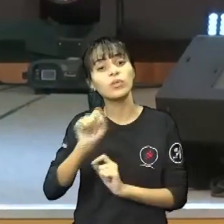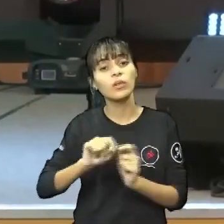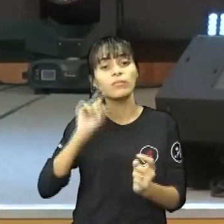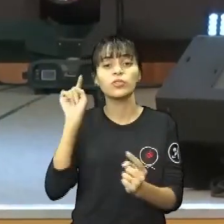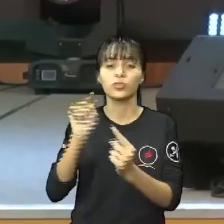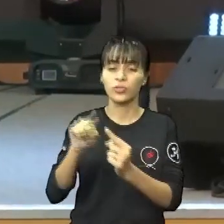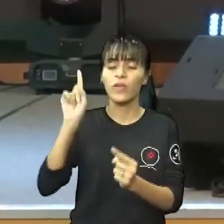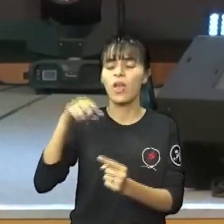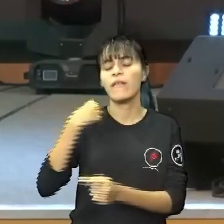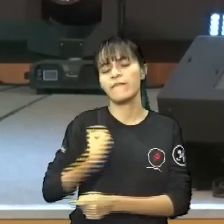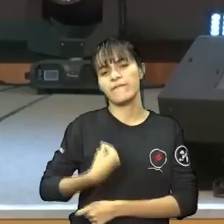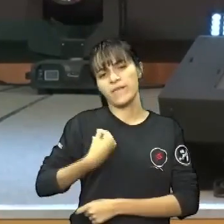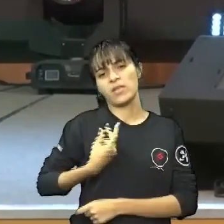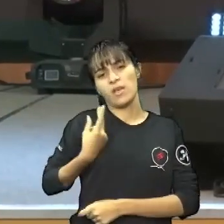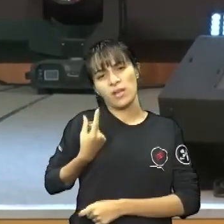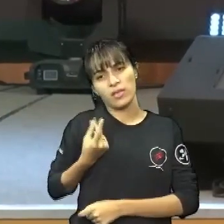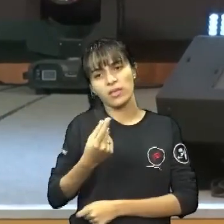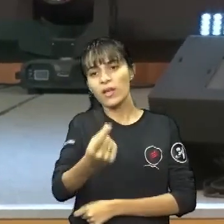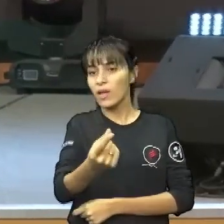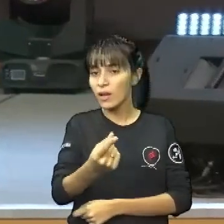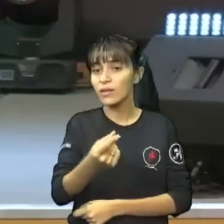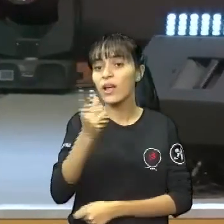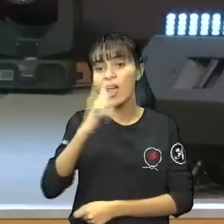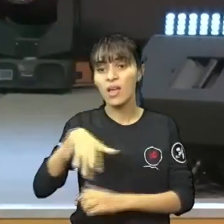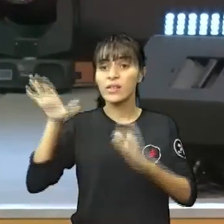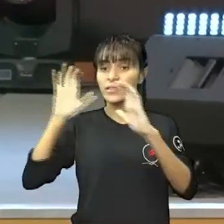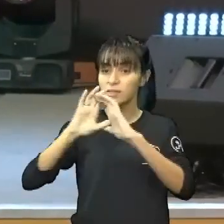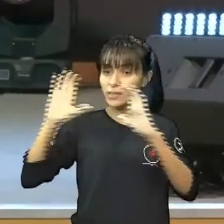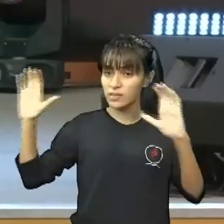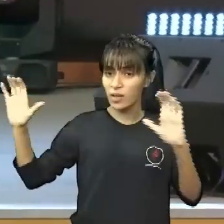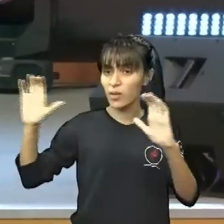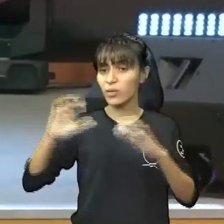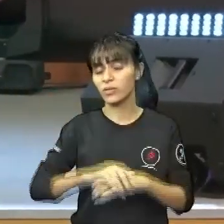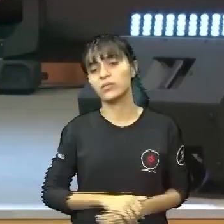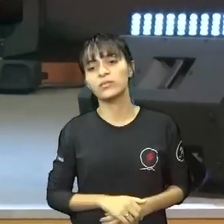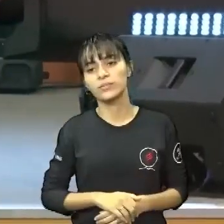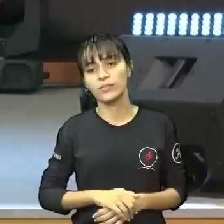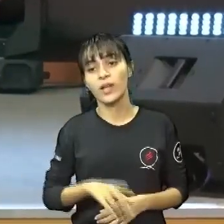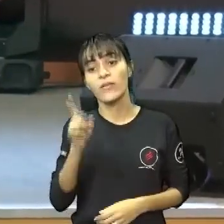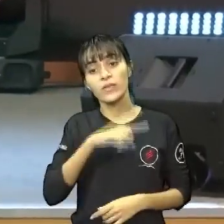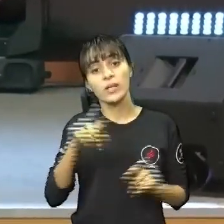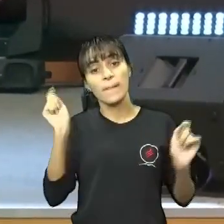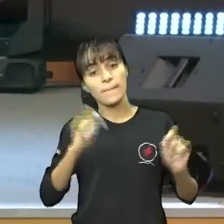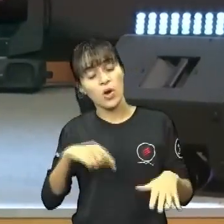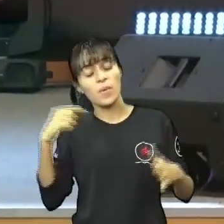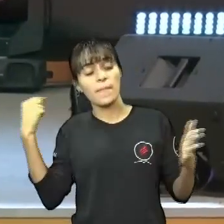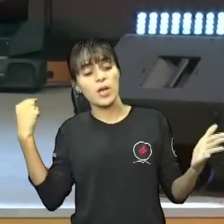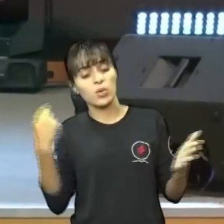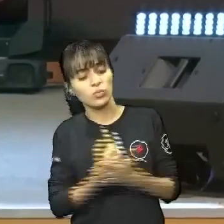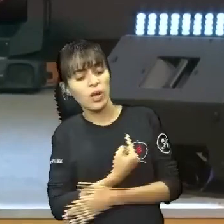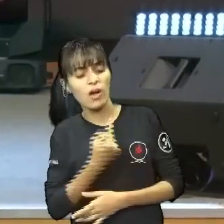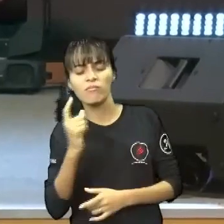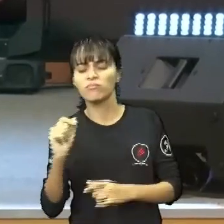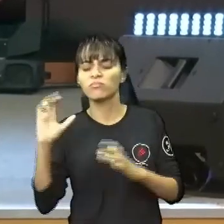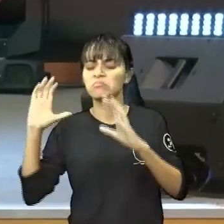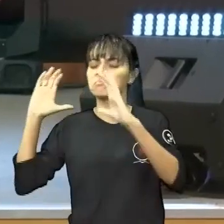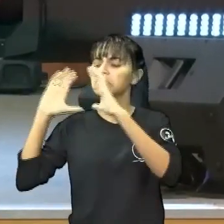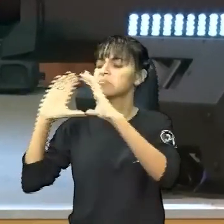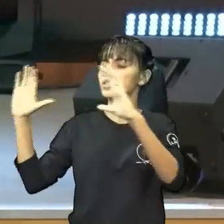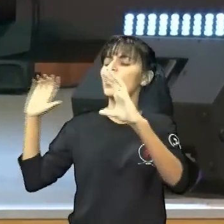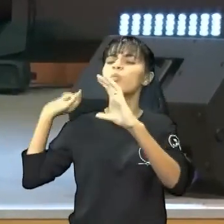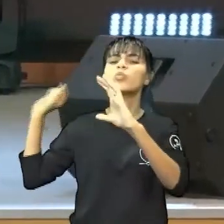a vida e a vida aqui é eterna é o céu E aí você pode perguntar o que é o céu pastor